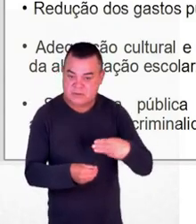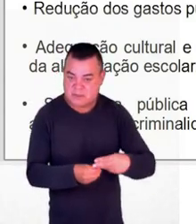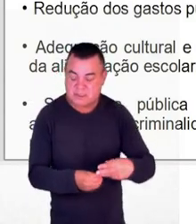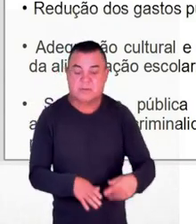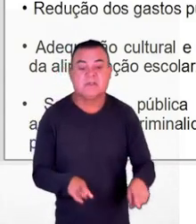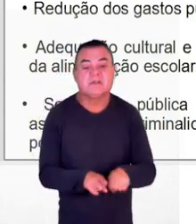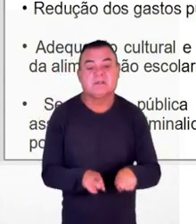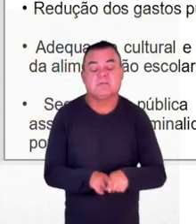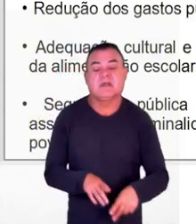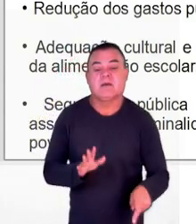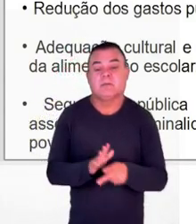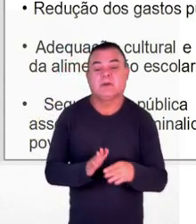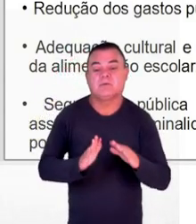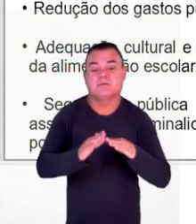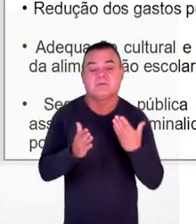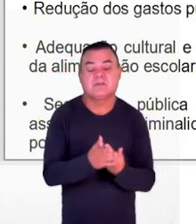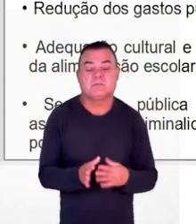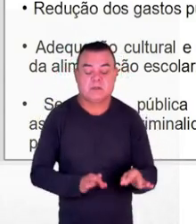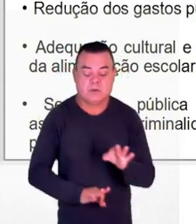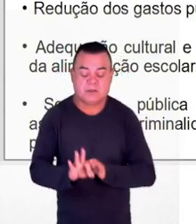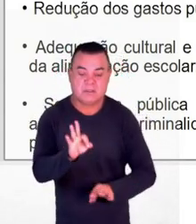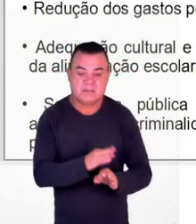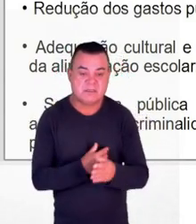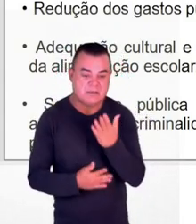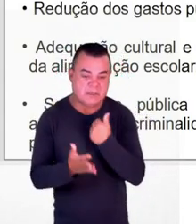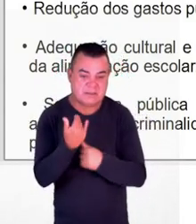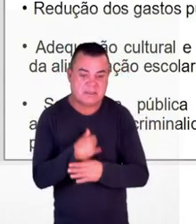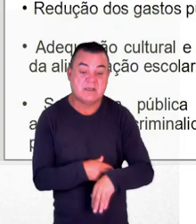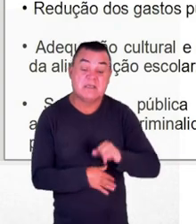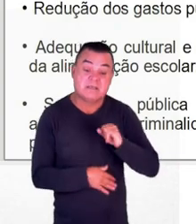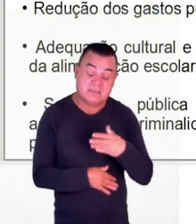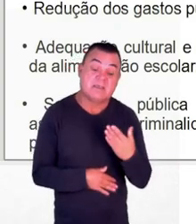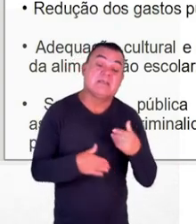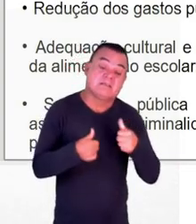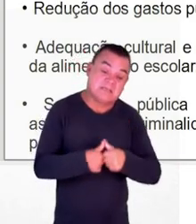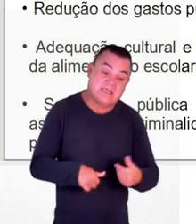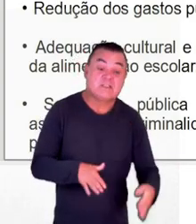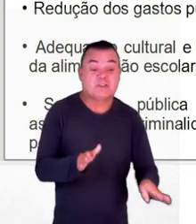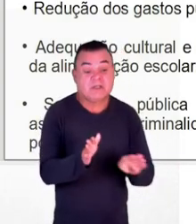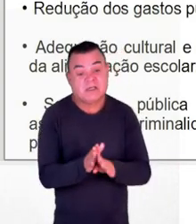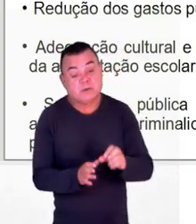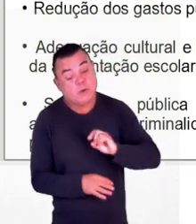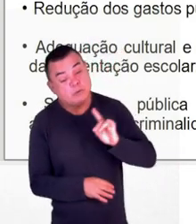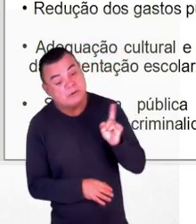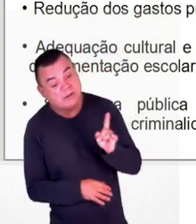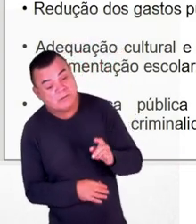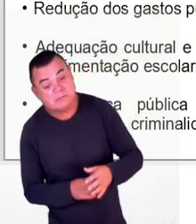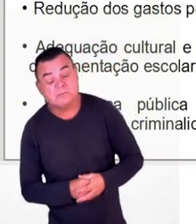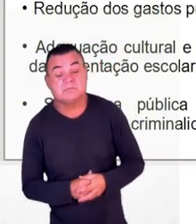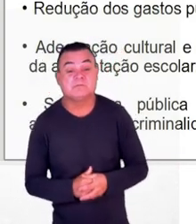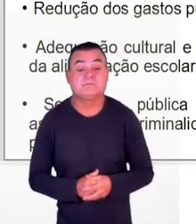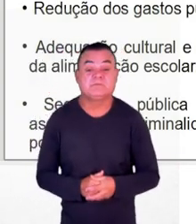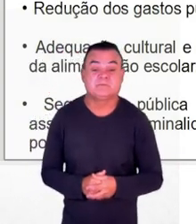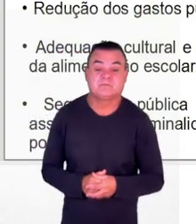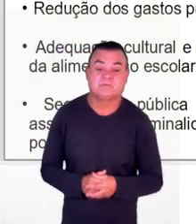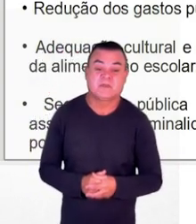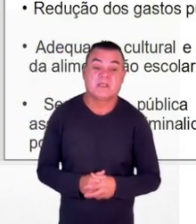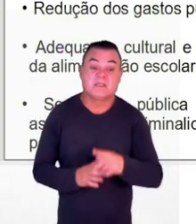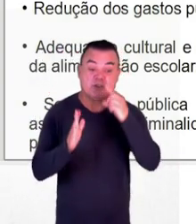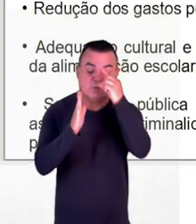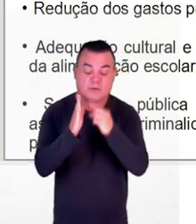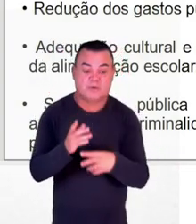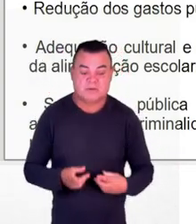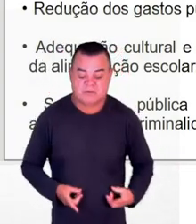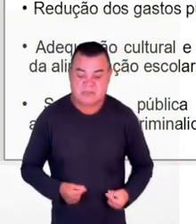escolinha a controlar essa alimentação né se tá chegando Você não tá é o próprio parente que tá fornecendo né Eh reduz os gastos